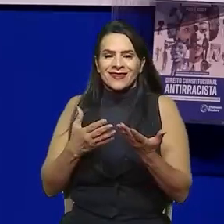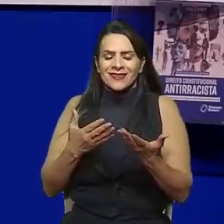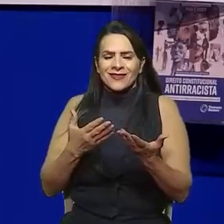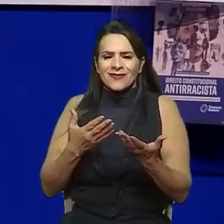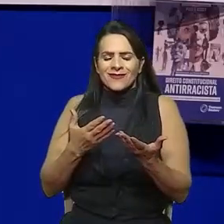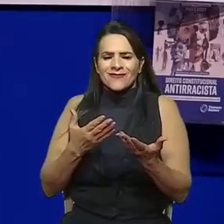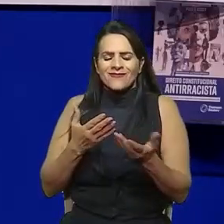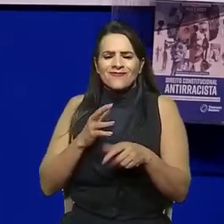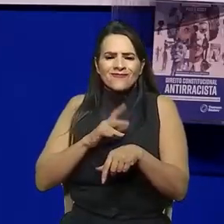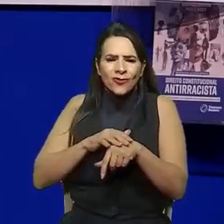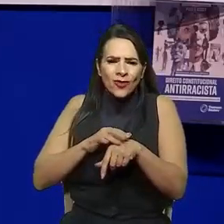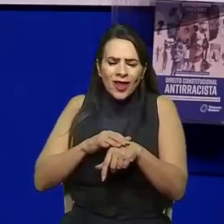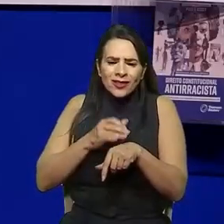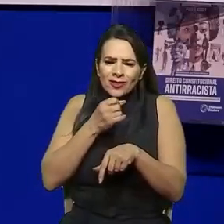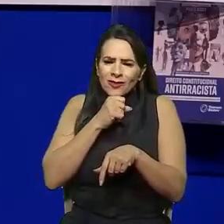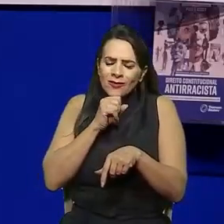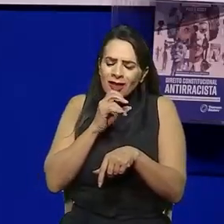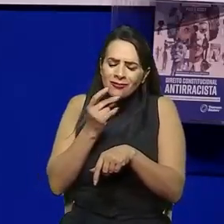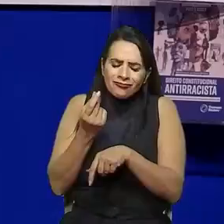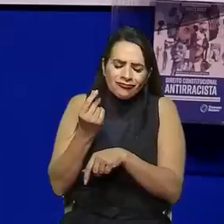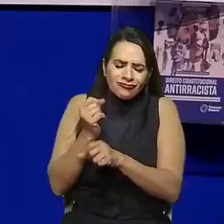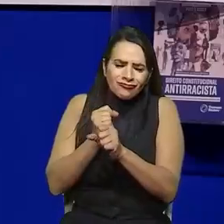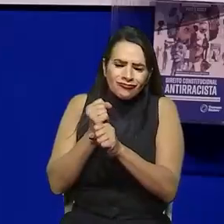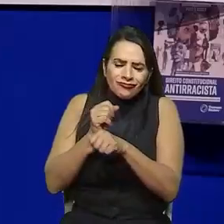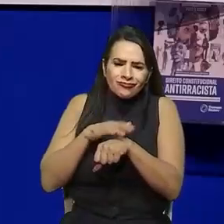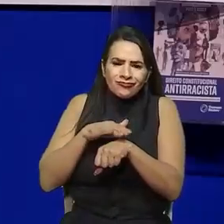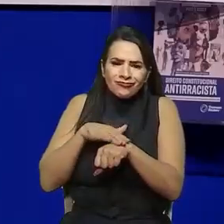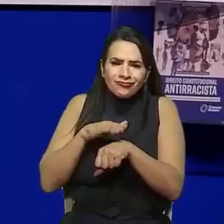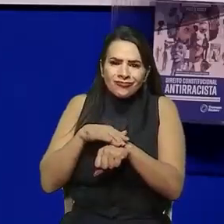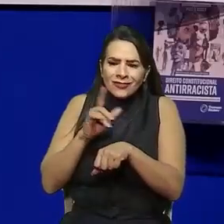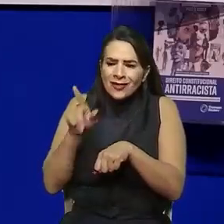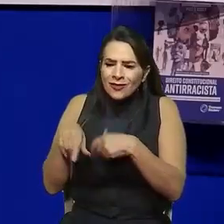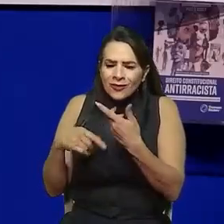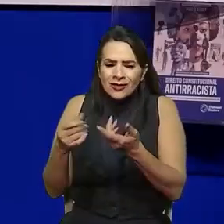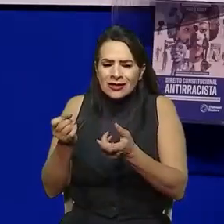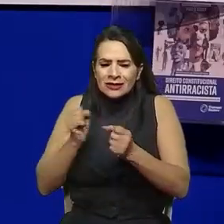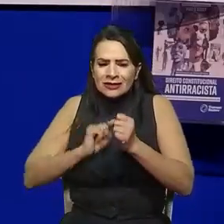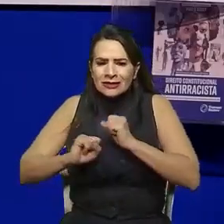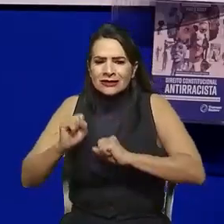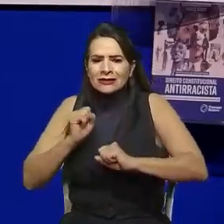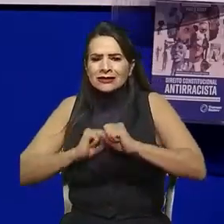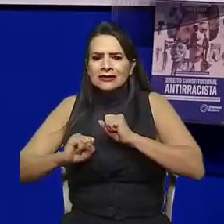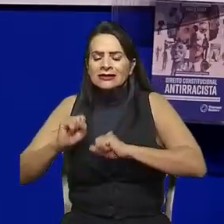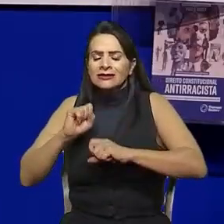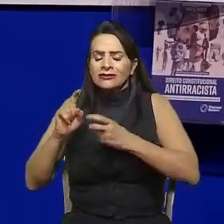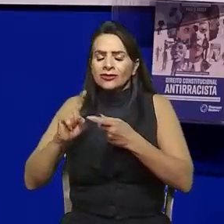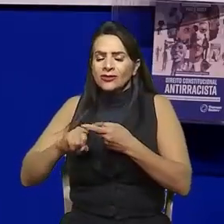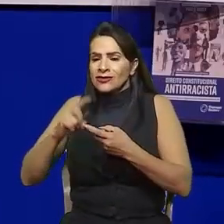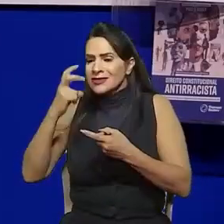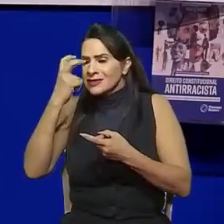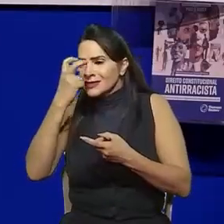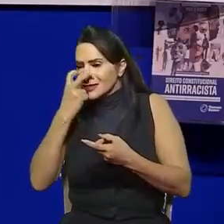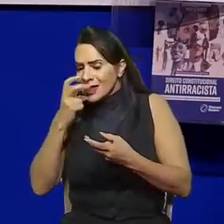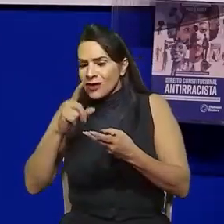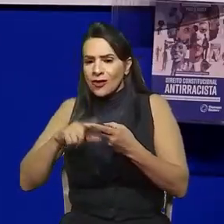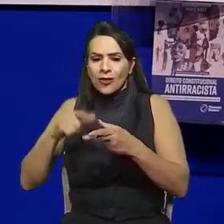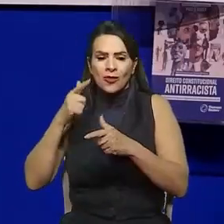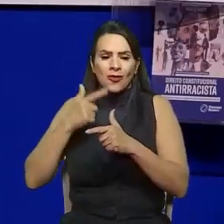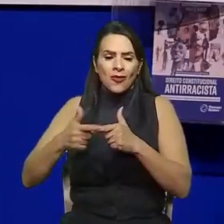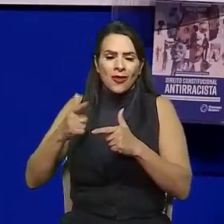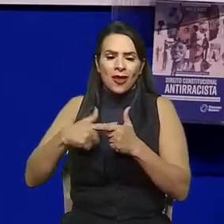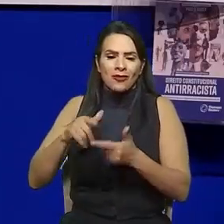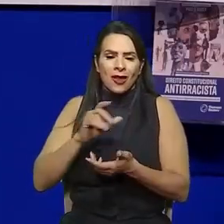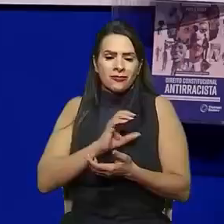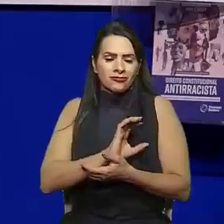muitos anos, e uma doença que levou ele a uma depressão muito profunda. Ele ficou cego e com um problema